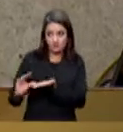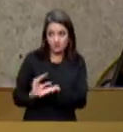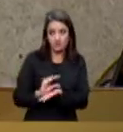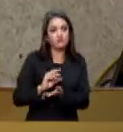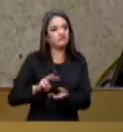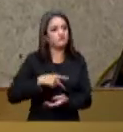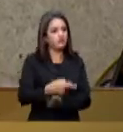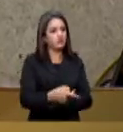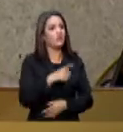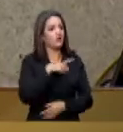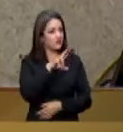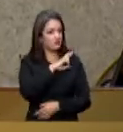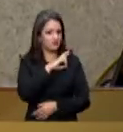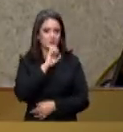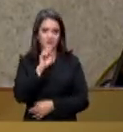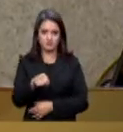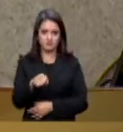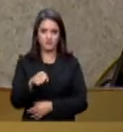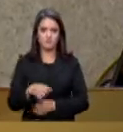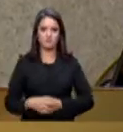a responsabilidade por isso.